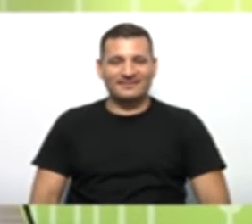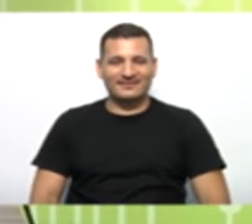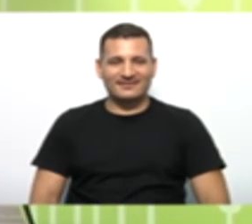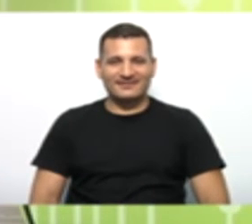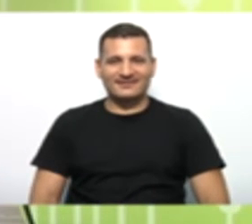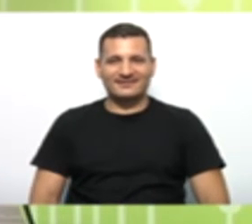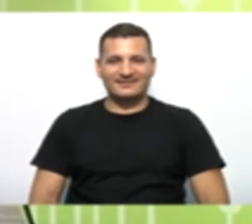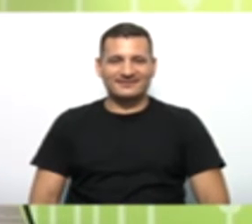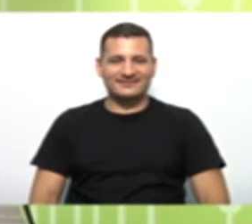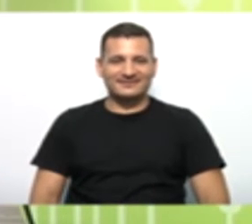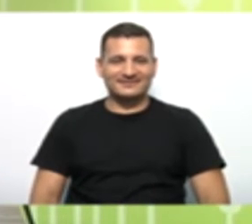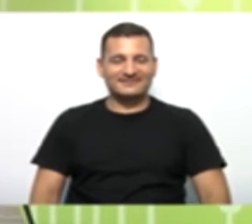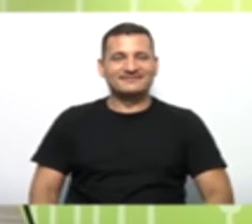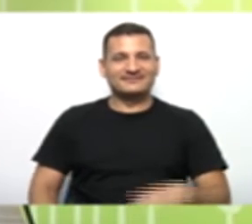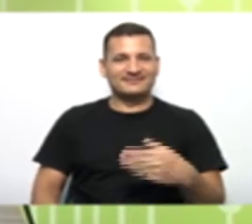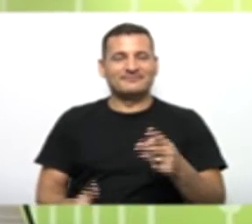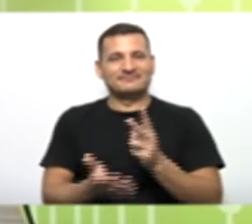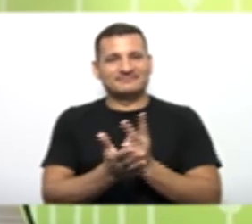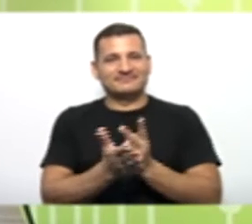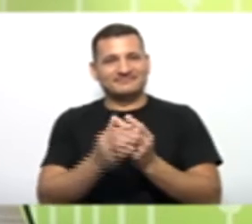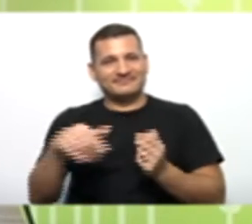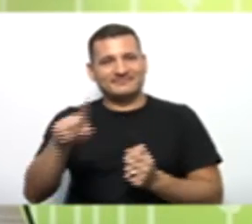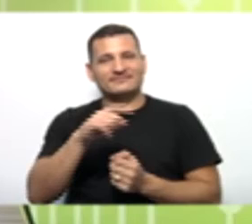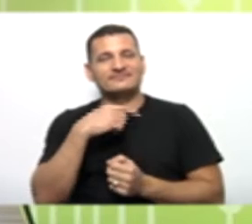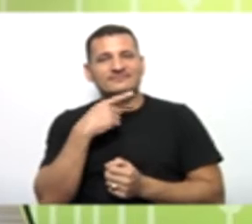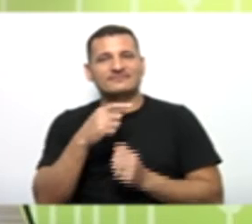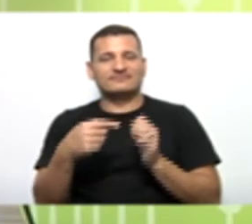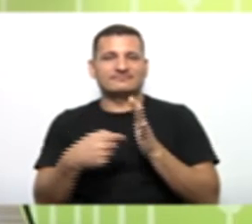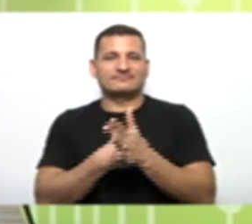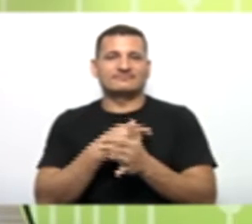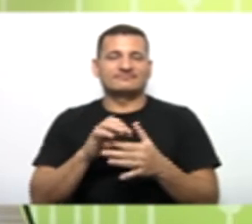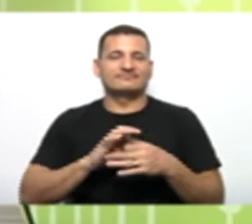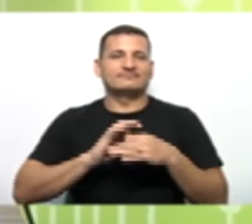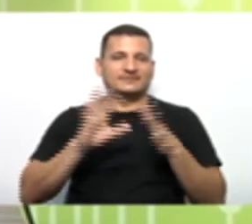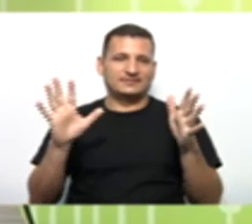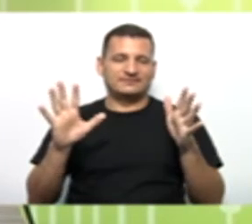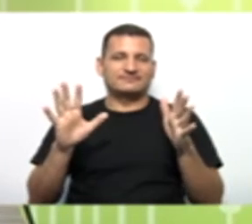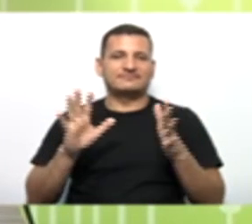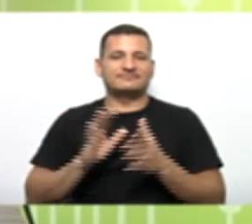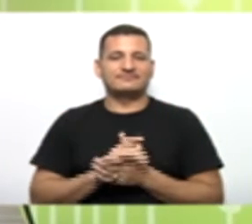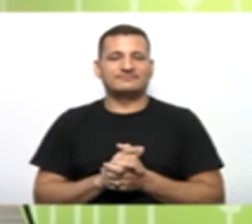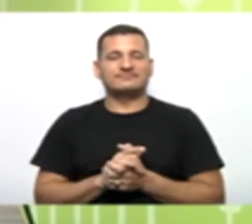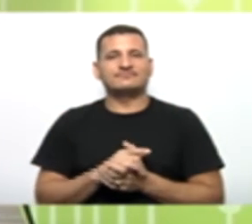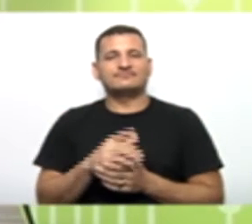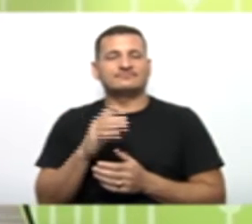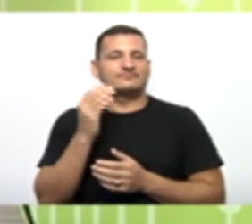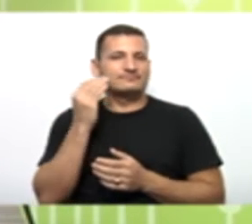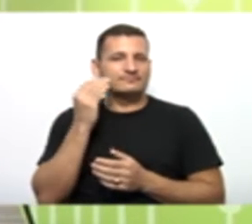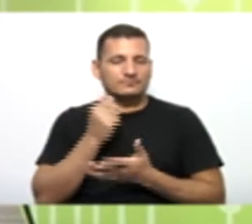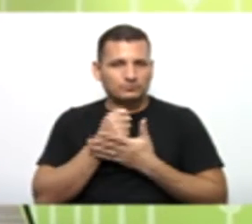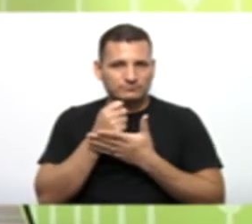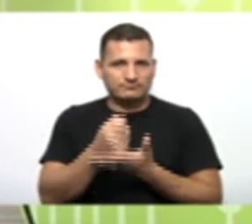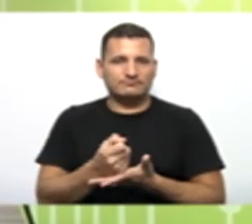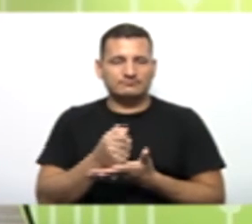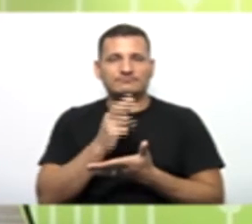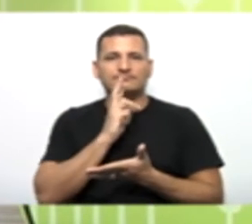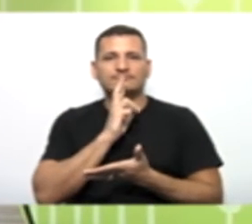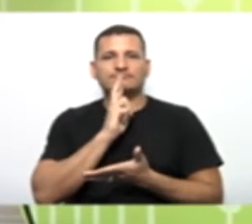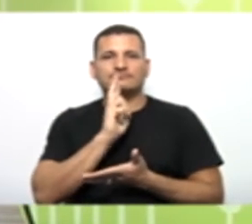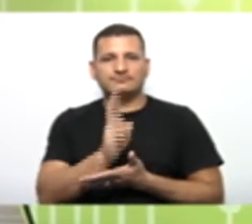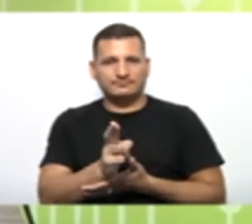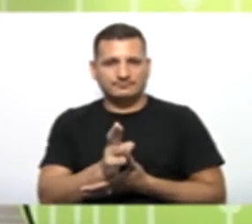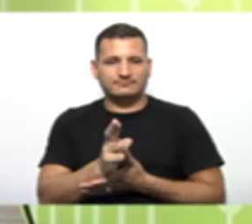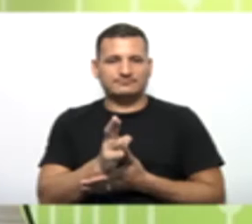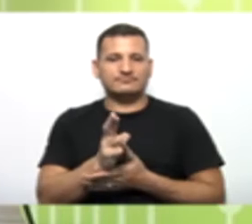Então, sempre que vocês tiverem uma dúvida, podem perguntar, pode ficar com liberdade para perguntar para a gente, que a gente vai auxiliá-los, vai responder da